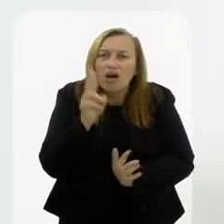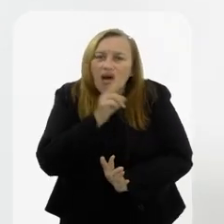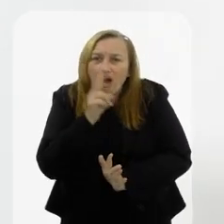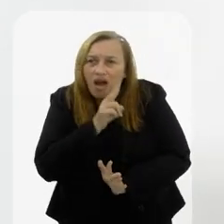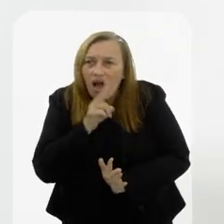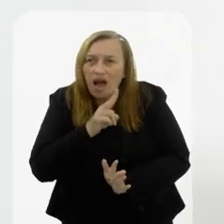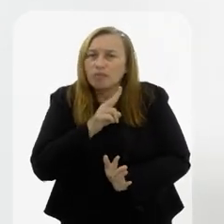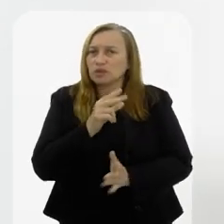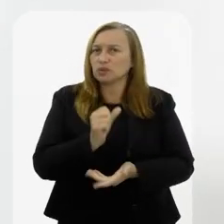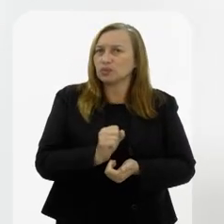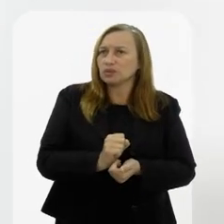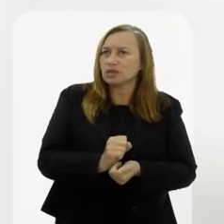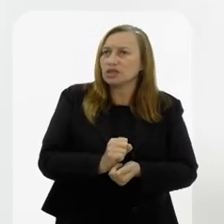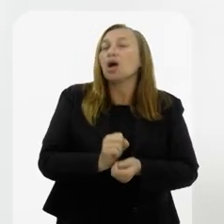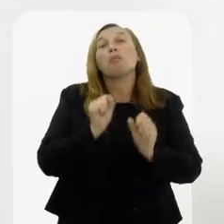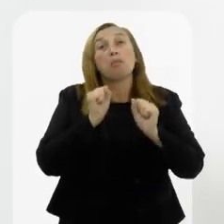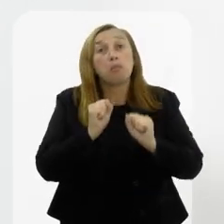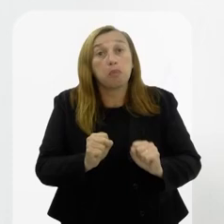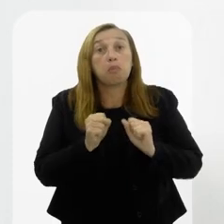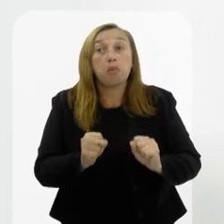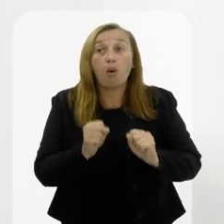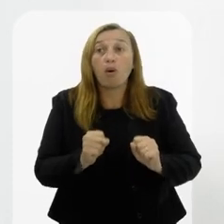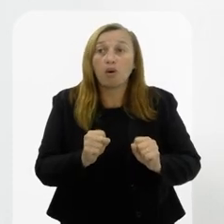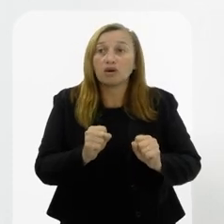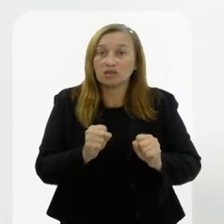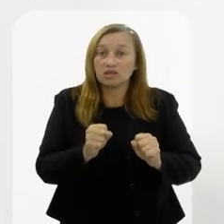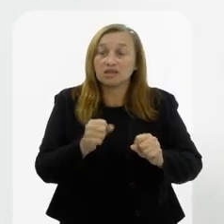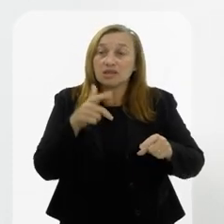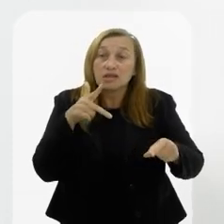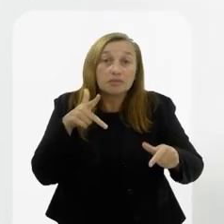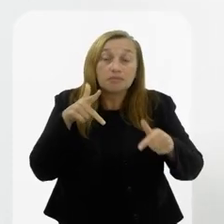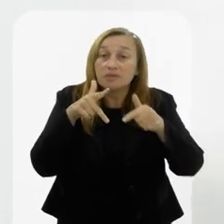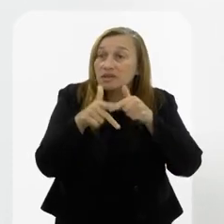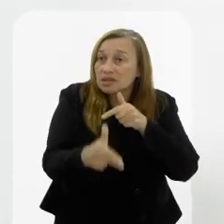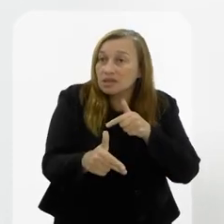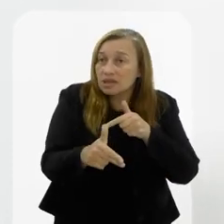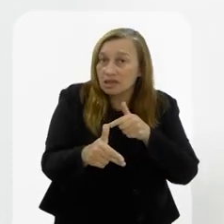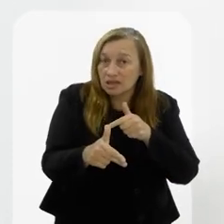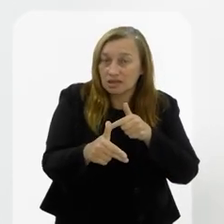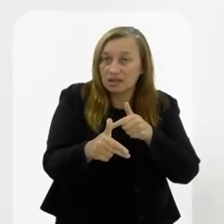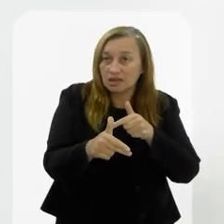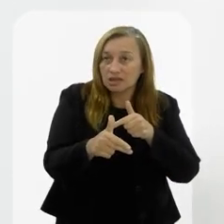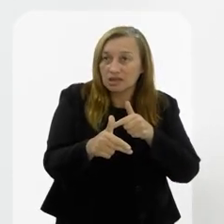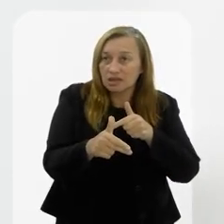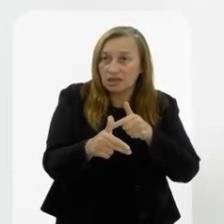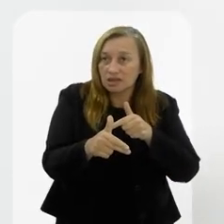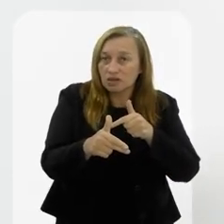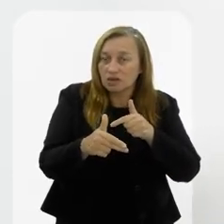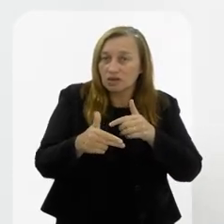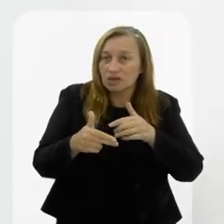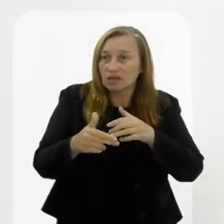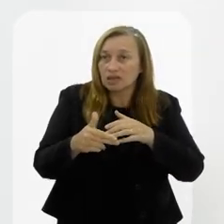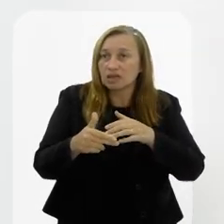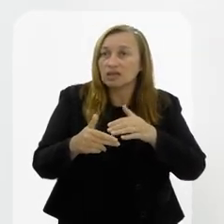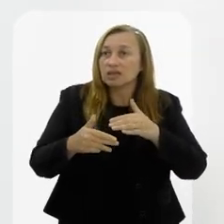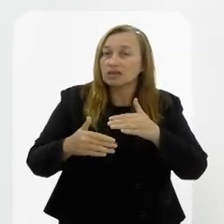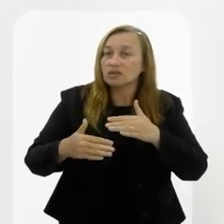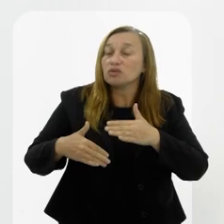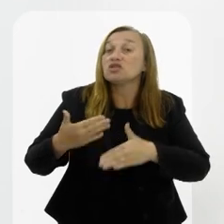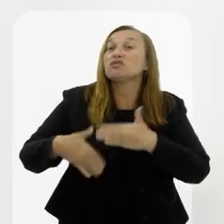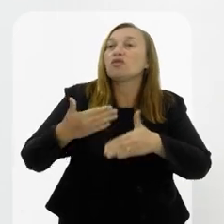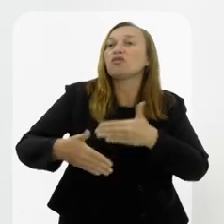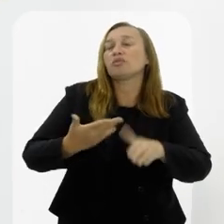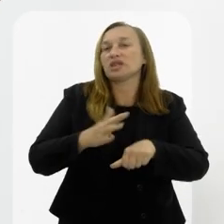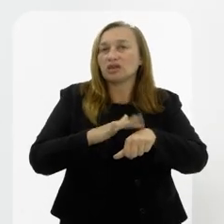né, de ter um diagnóstico rápido, pode interferir diretamente na solução daquele estado de